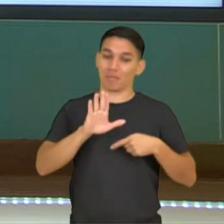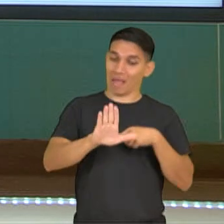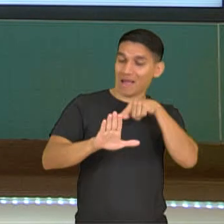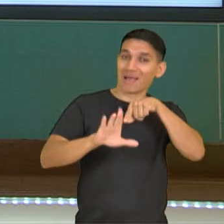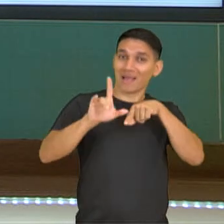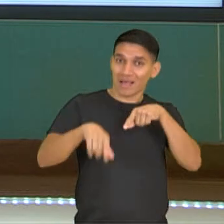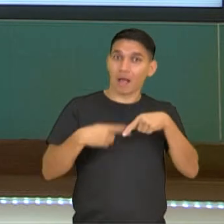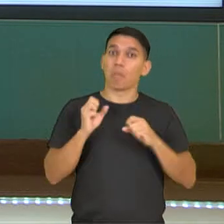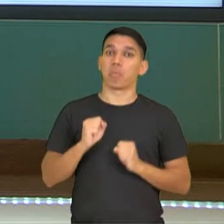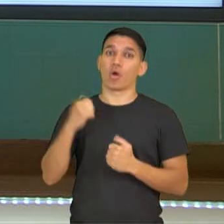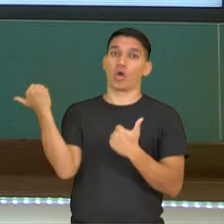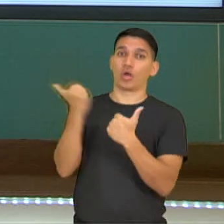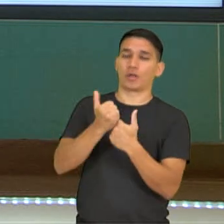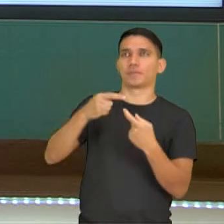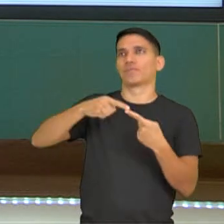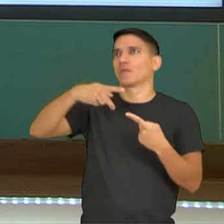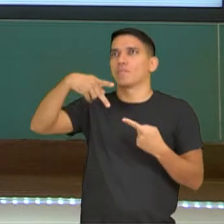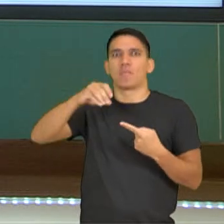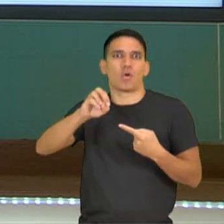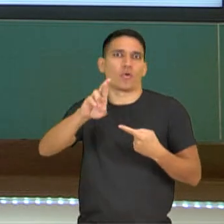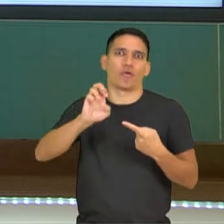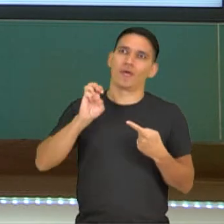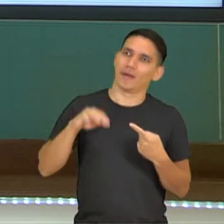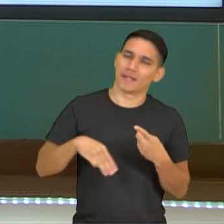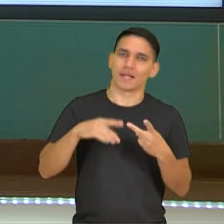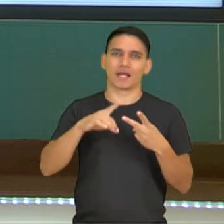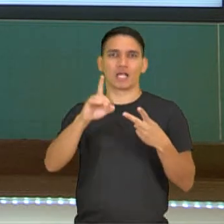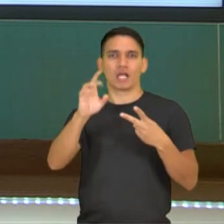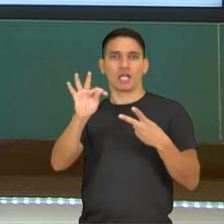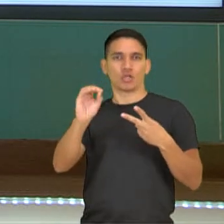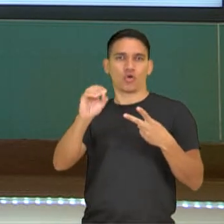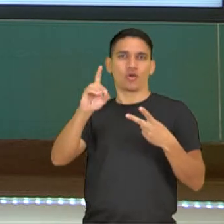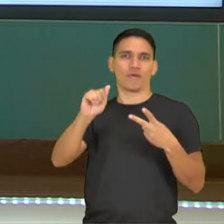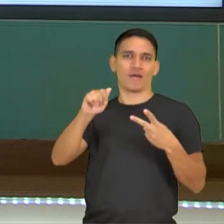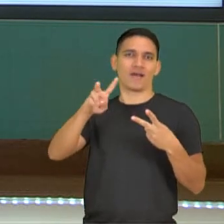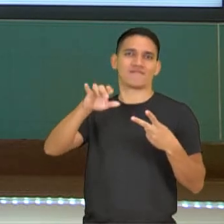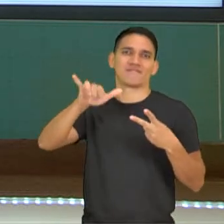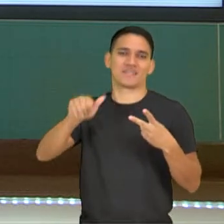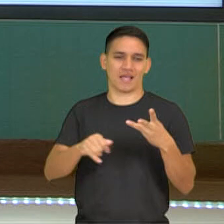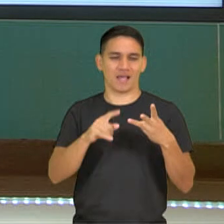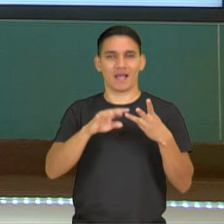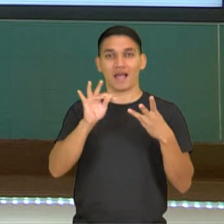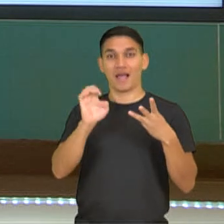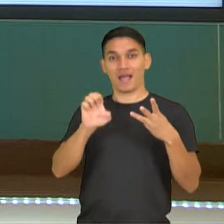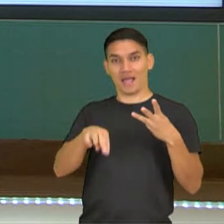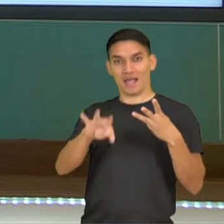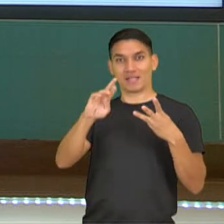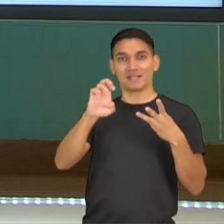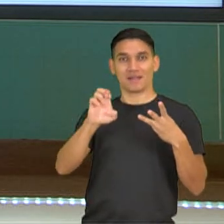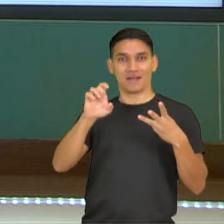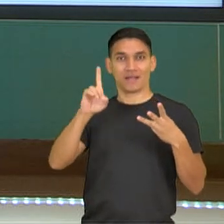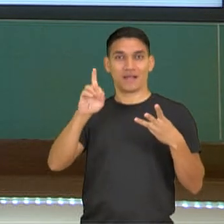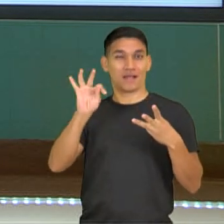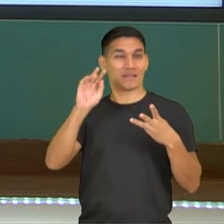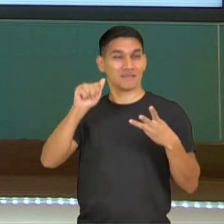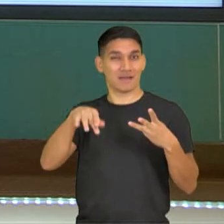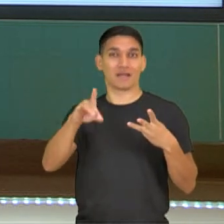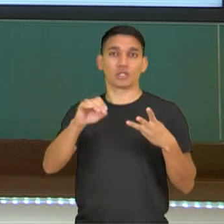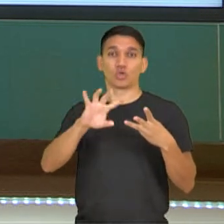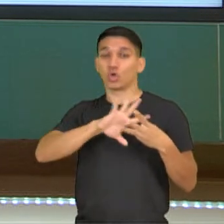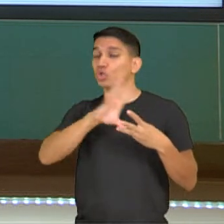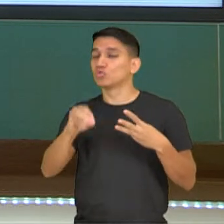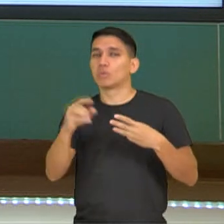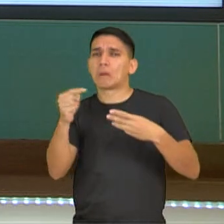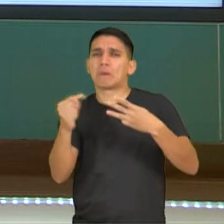ser substituído por porém, todavia, no entanto, entretanto. Então nós temos várias conjunções que contribuem para dar coesão ao texto,